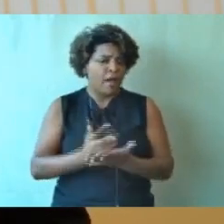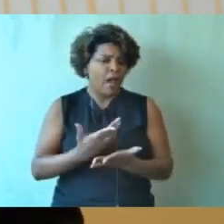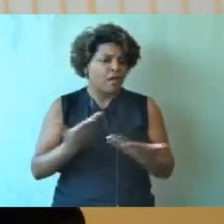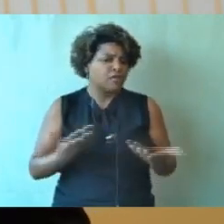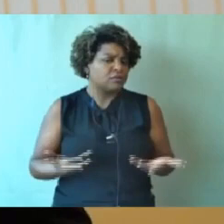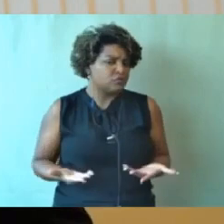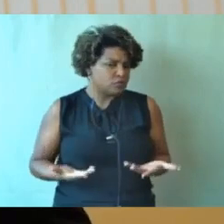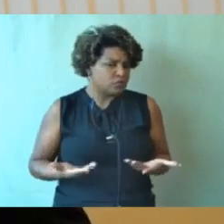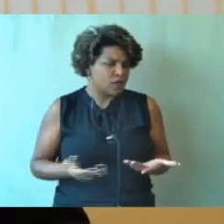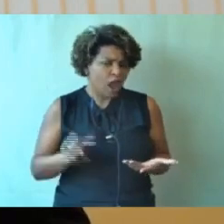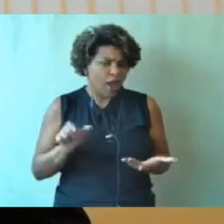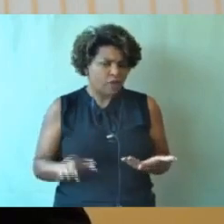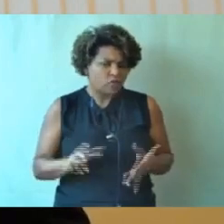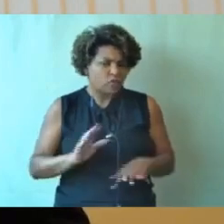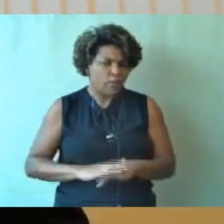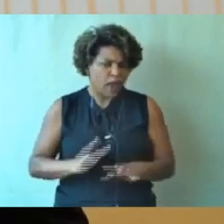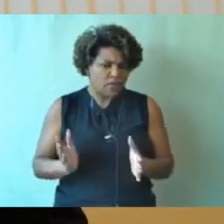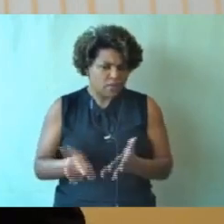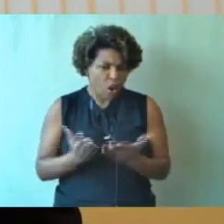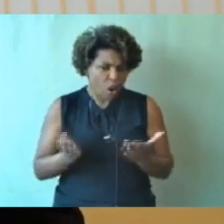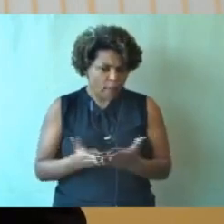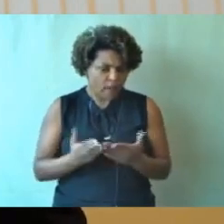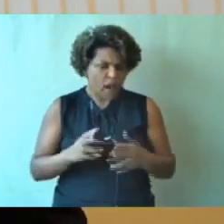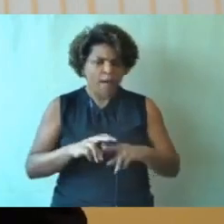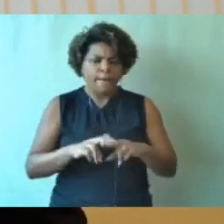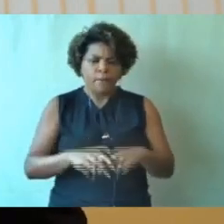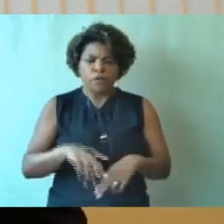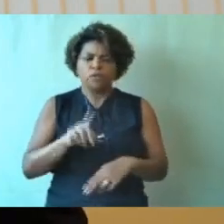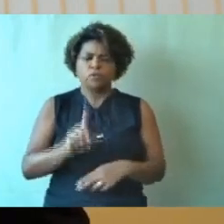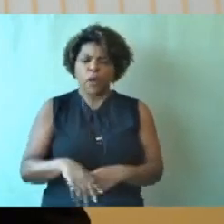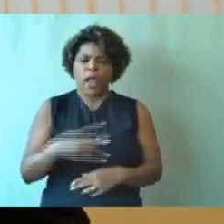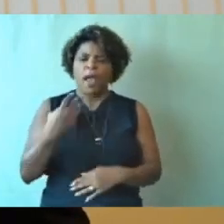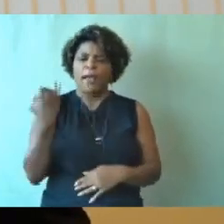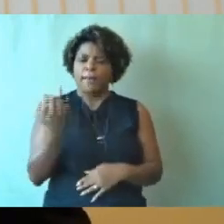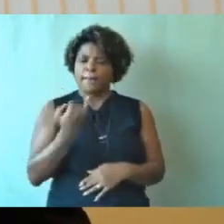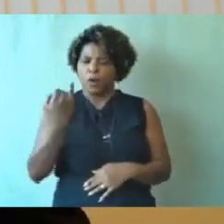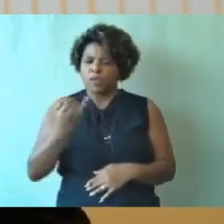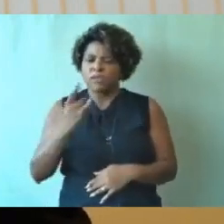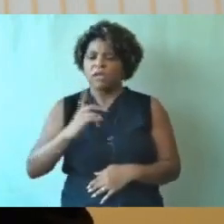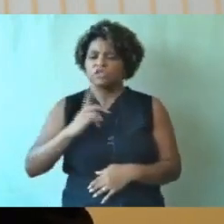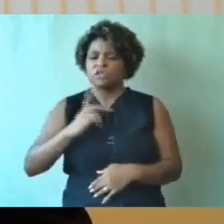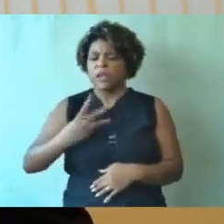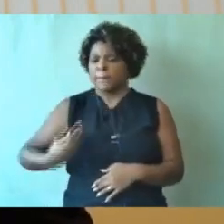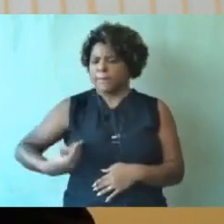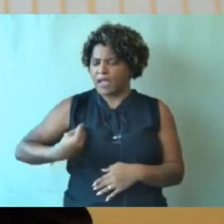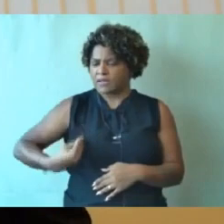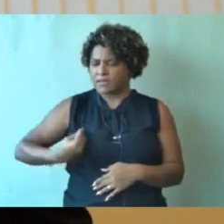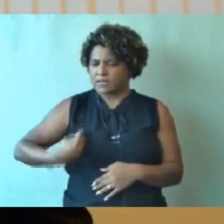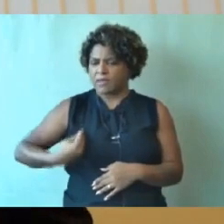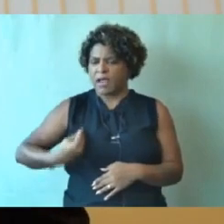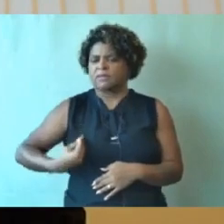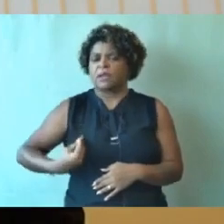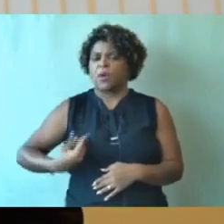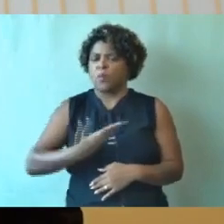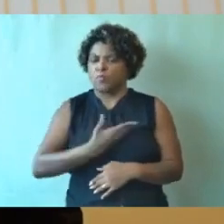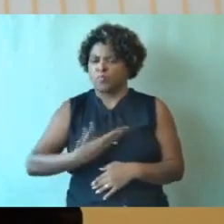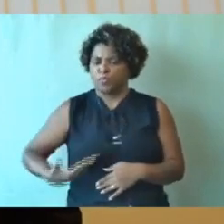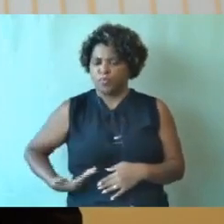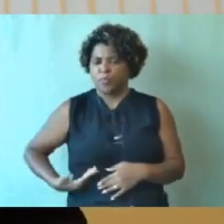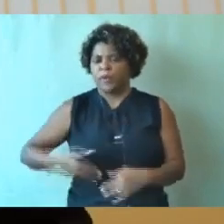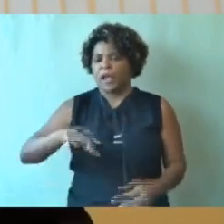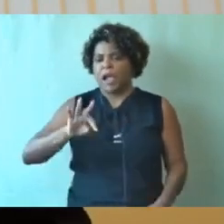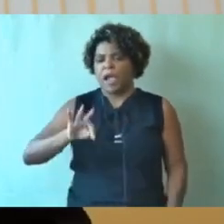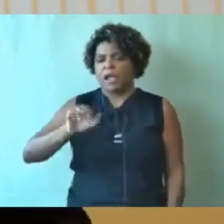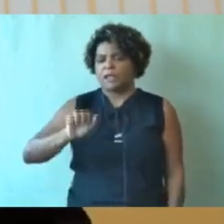justo isso. Por isso que é importante ter a participação pública. Eu estou tendo em diversas cidades pelo país. Tarifa zero é